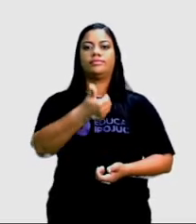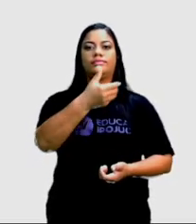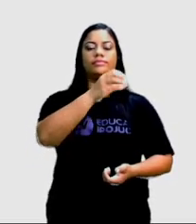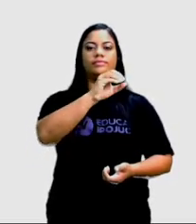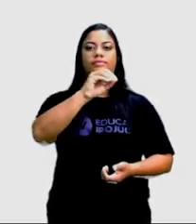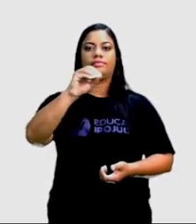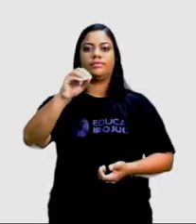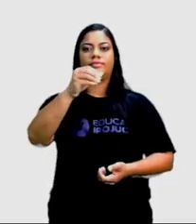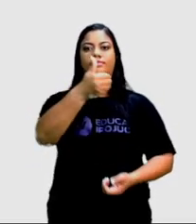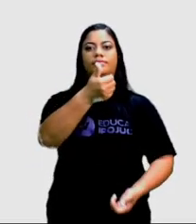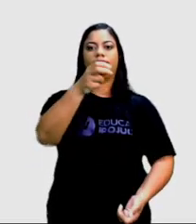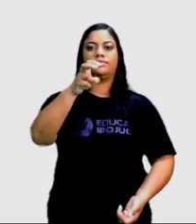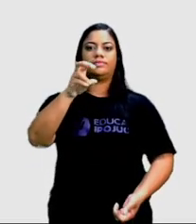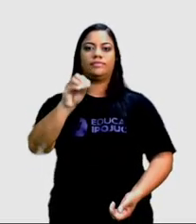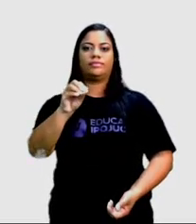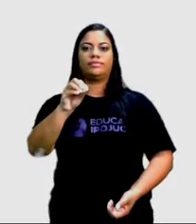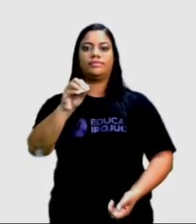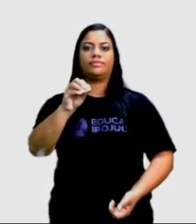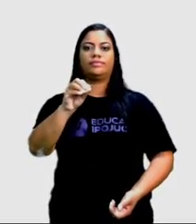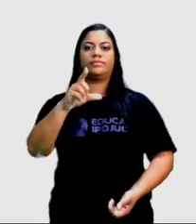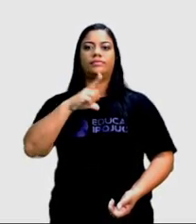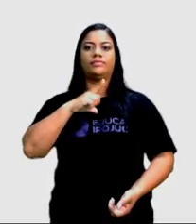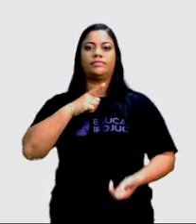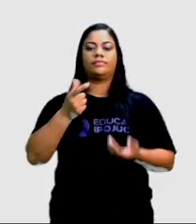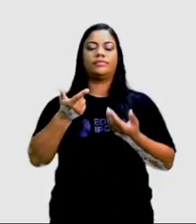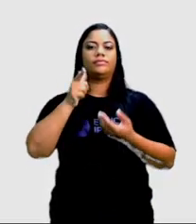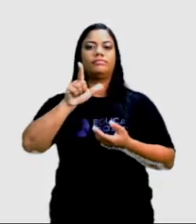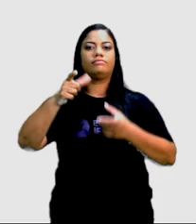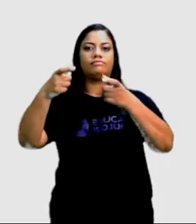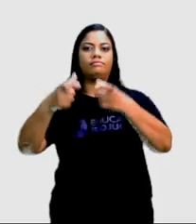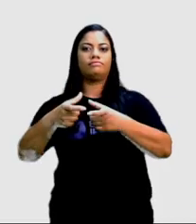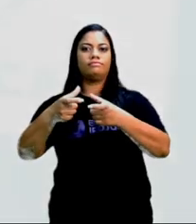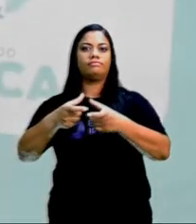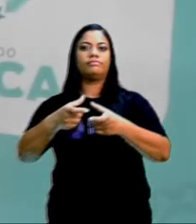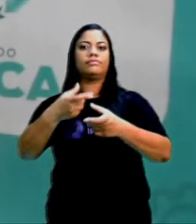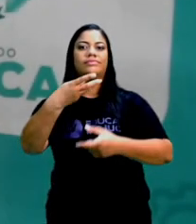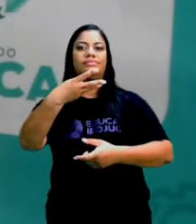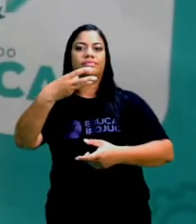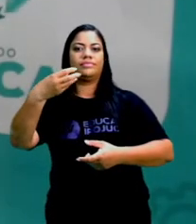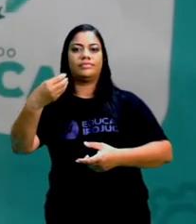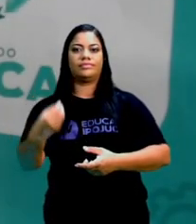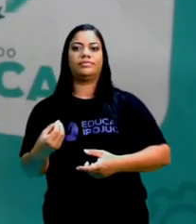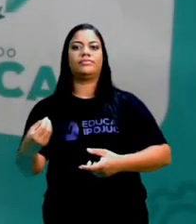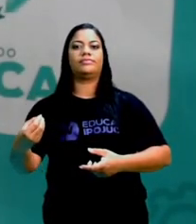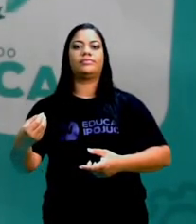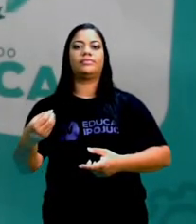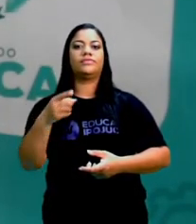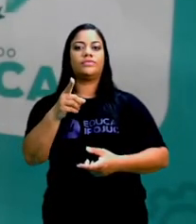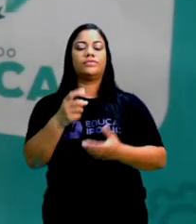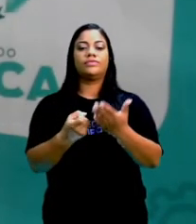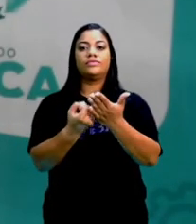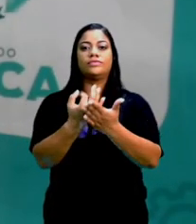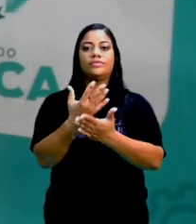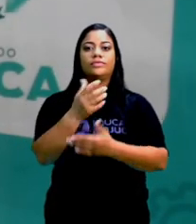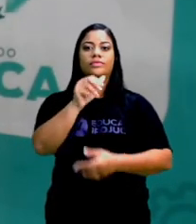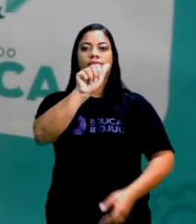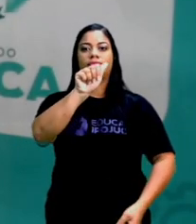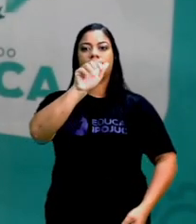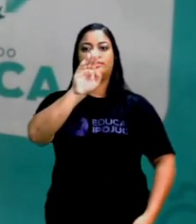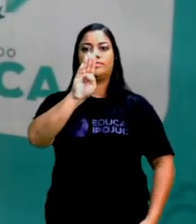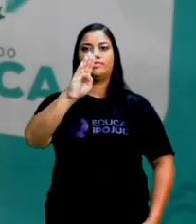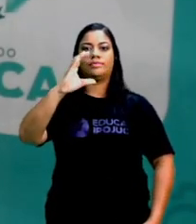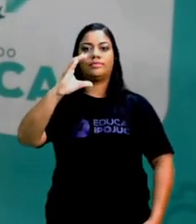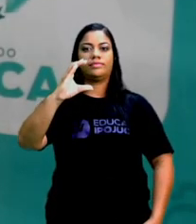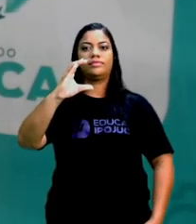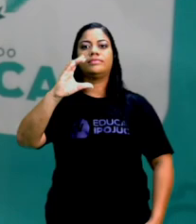100 e 150. E eu tenho um outro espaço aqui que é 300. Então, vocês irão descobrir a letra A, a letra B,